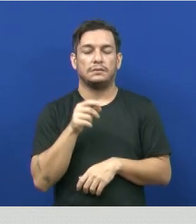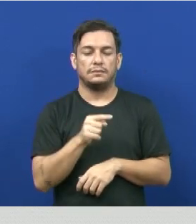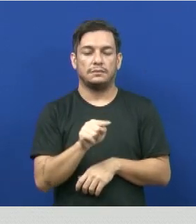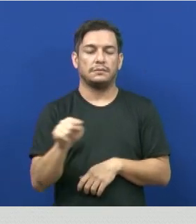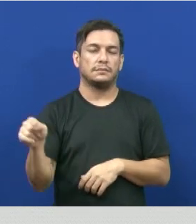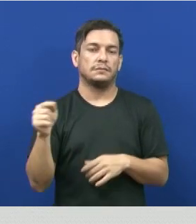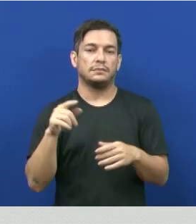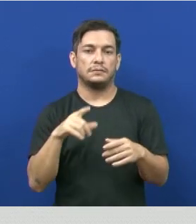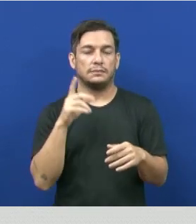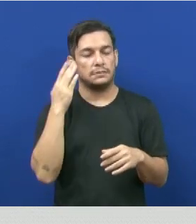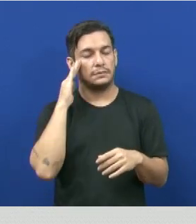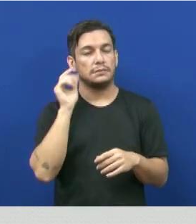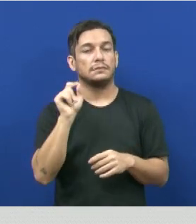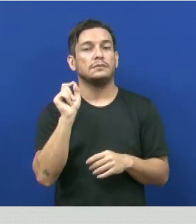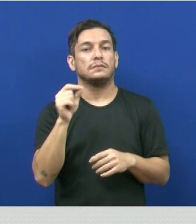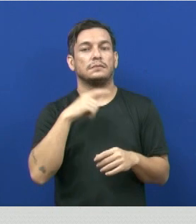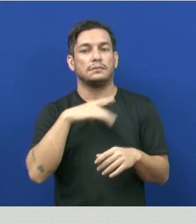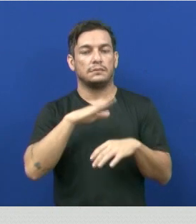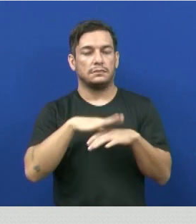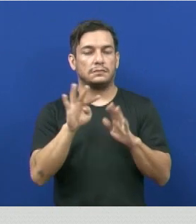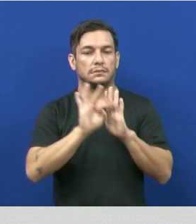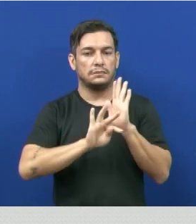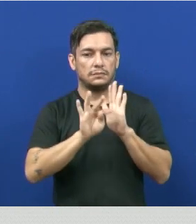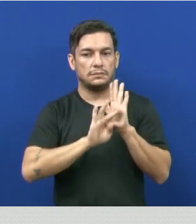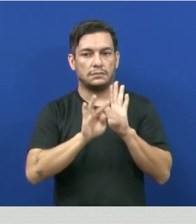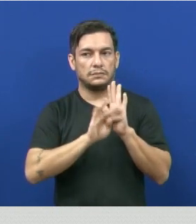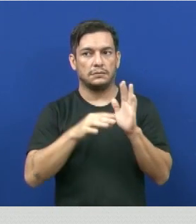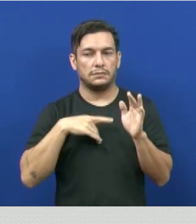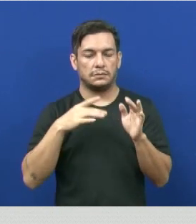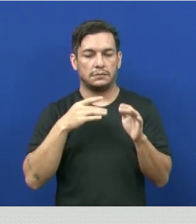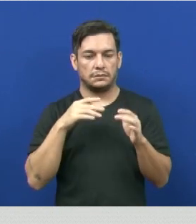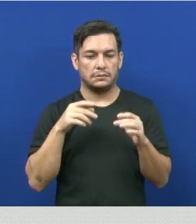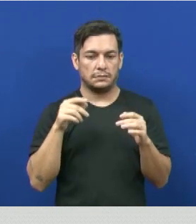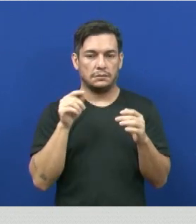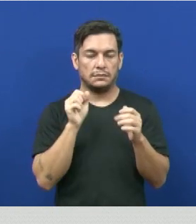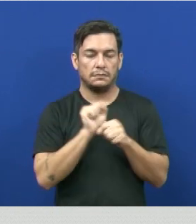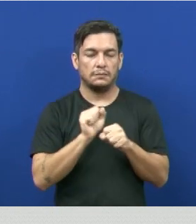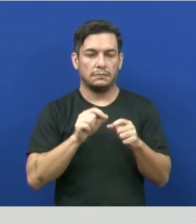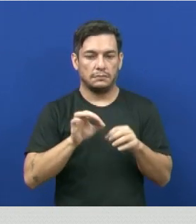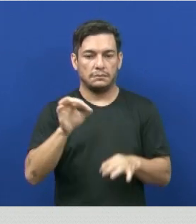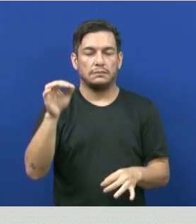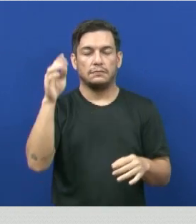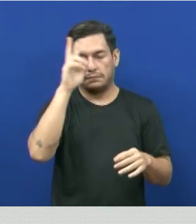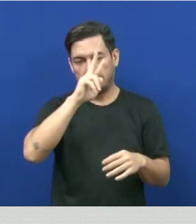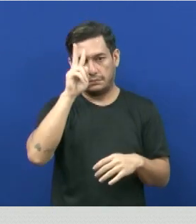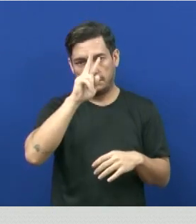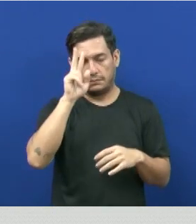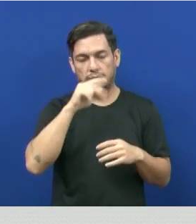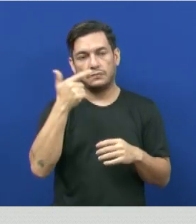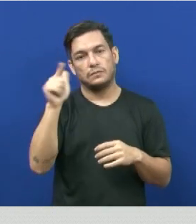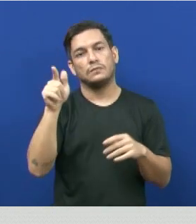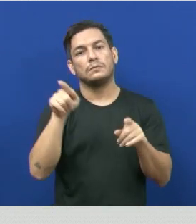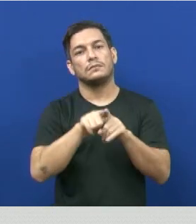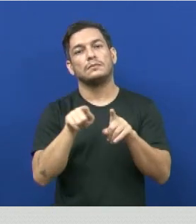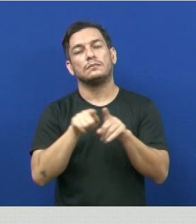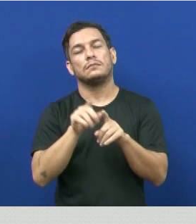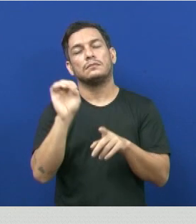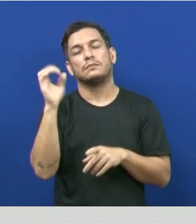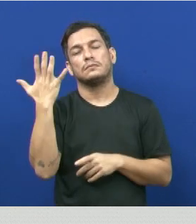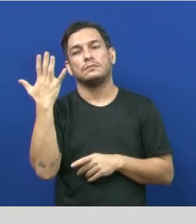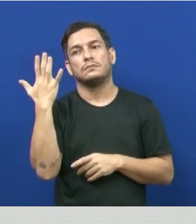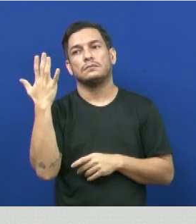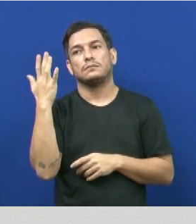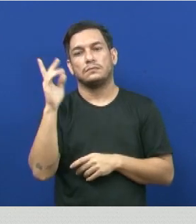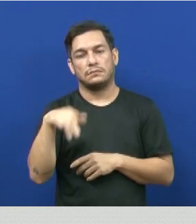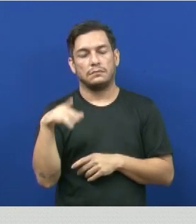reticências elas dão entender que tem mais texto que tem uma pausa longa na fala para se contar essa história outra questão nesse texto